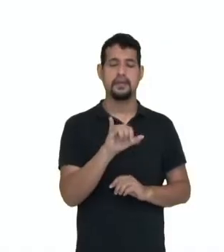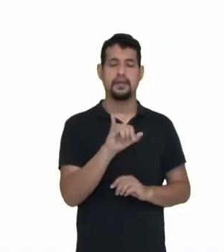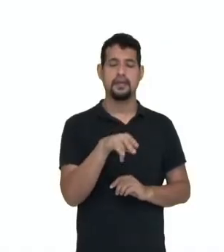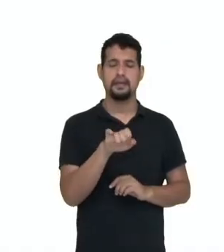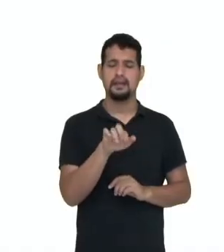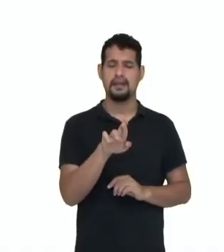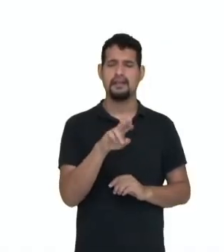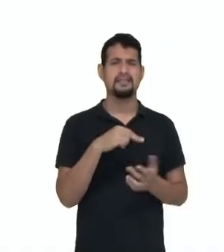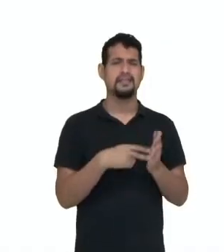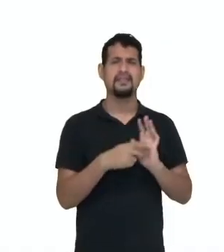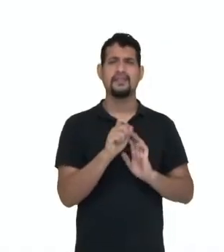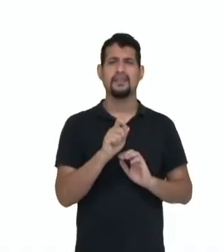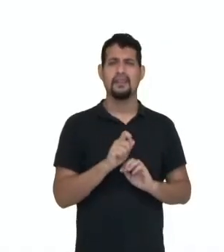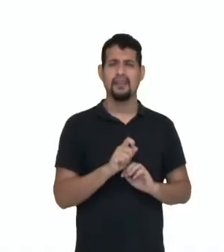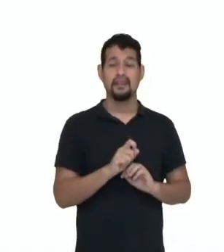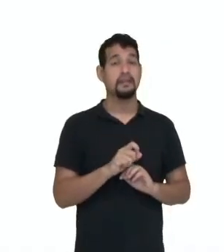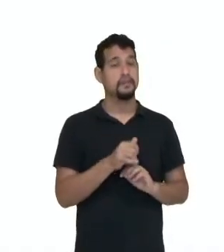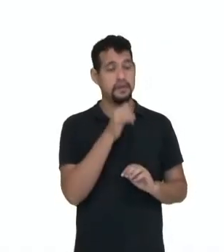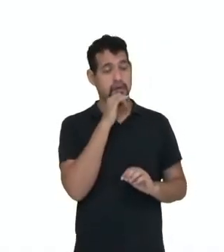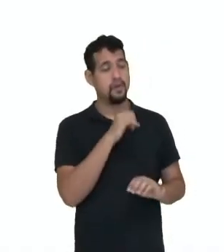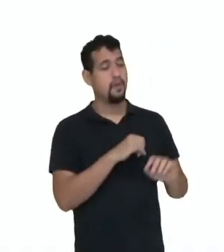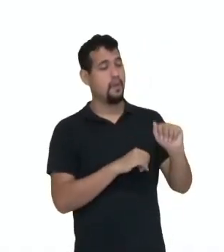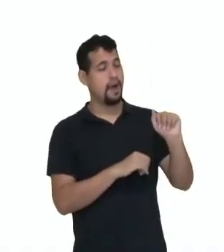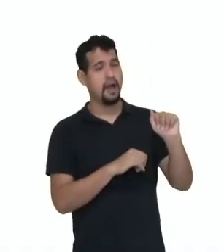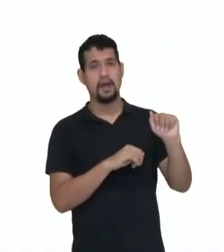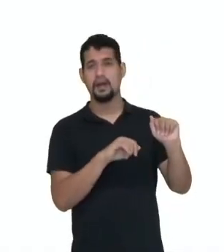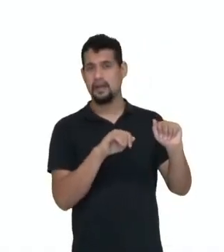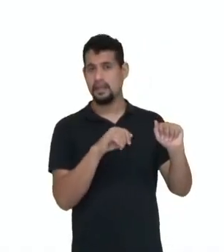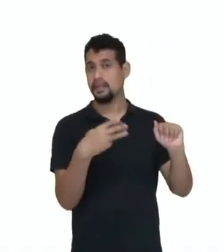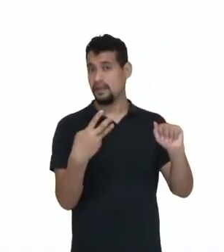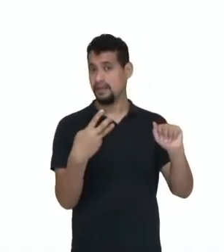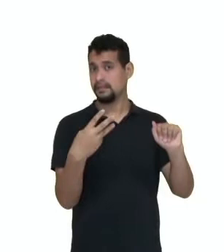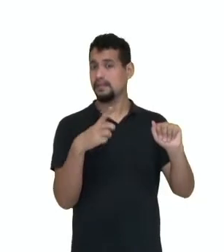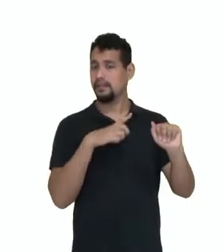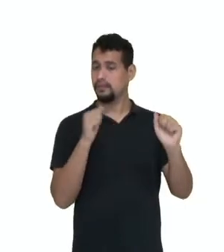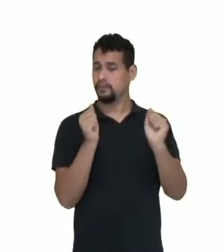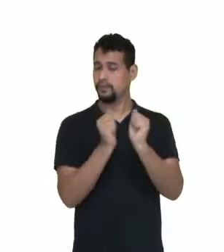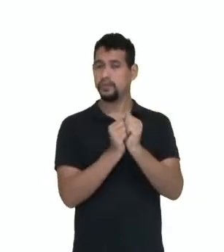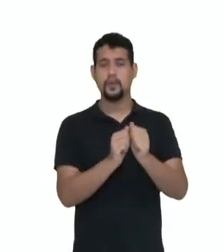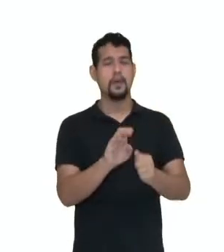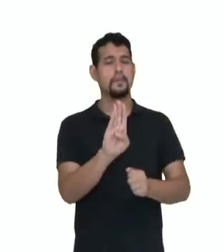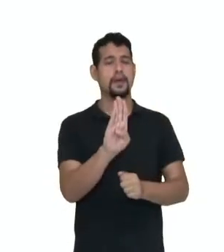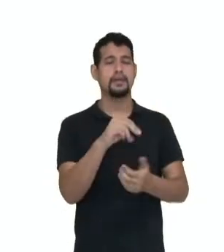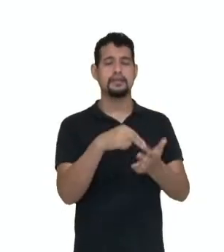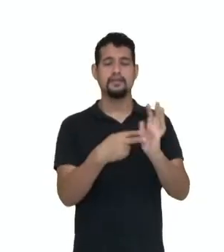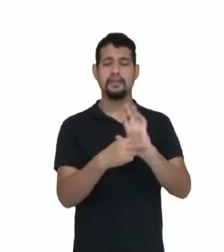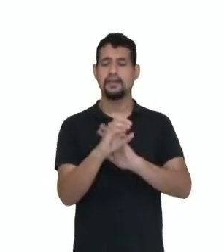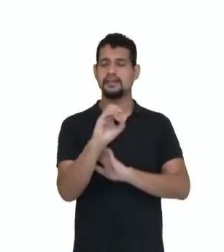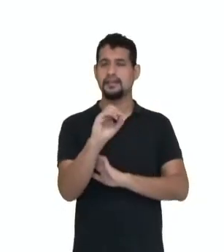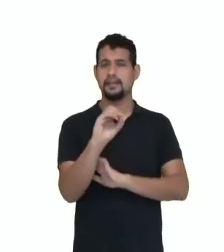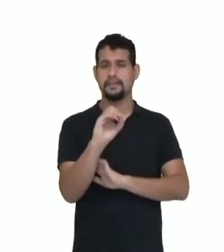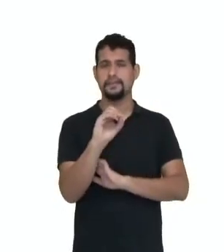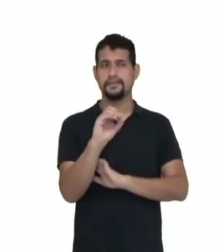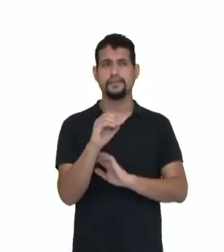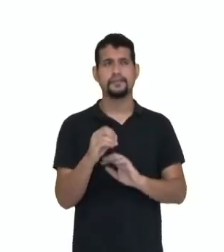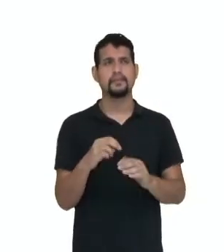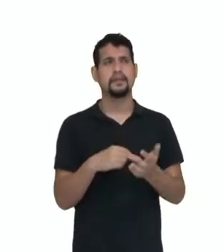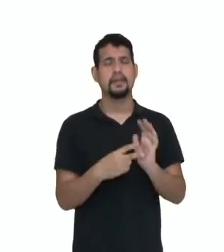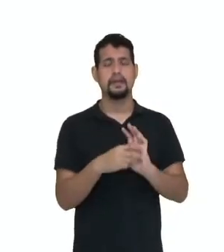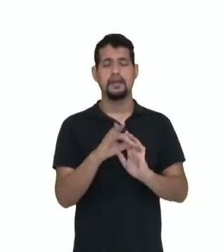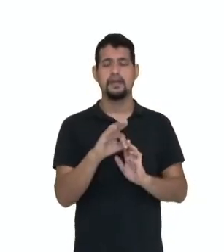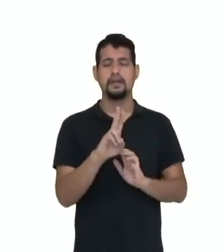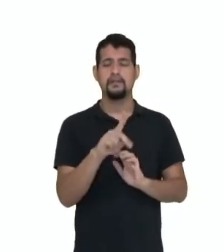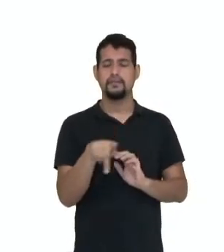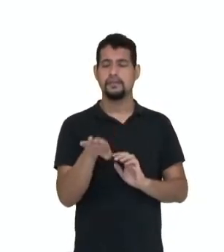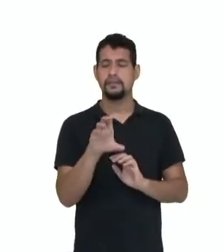Nesse caso, os coeficientes são o a é 3, está acompanhando a letra, e o b vale 0, eu não tenho ele. E a função